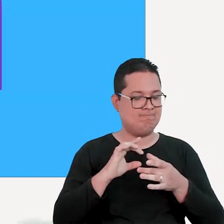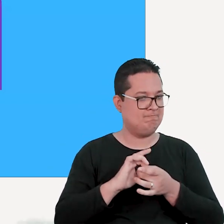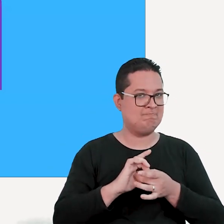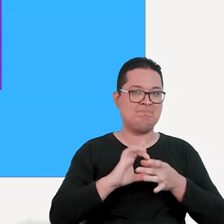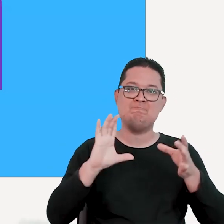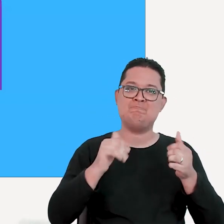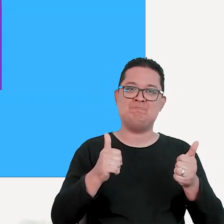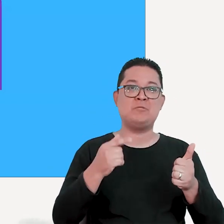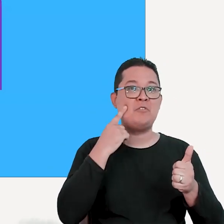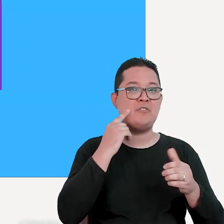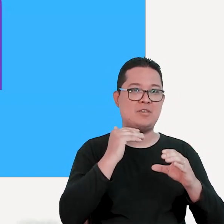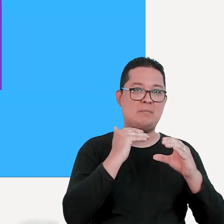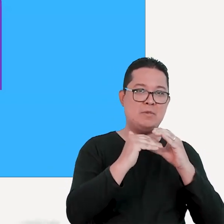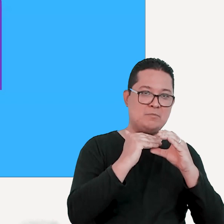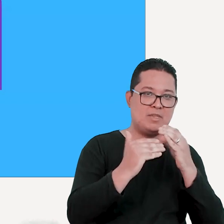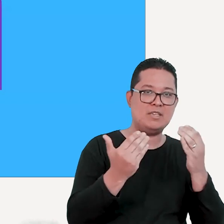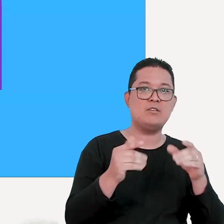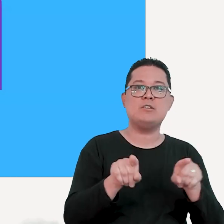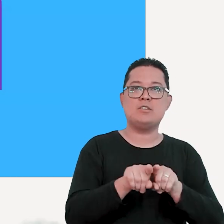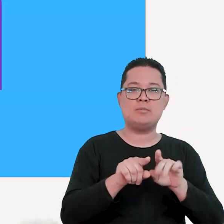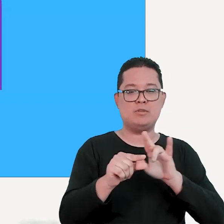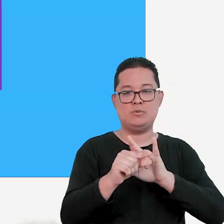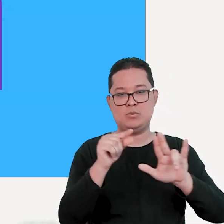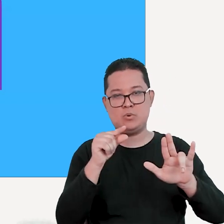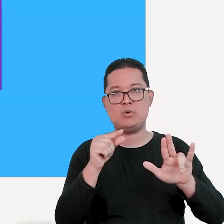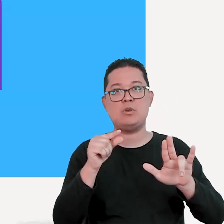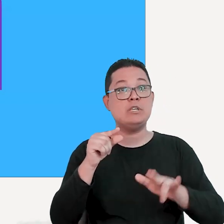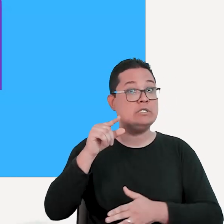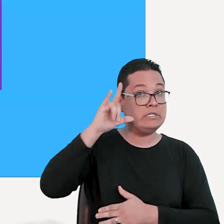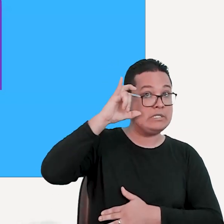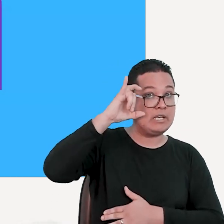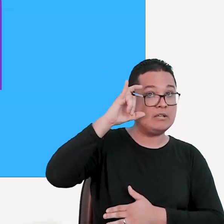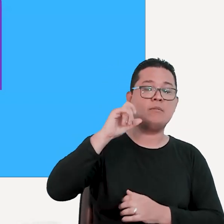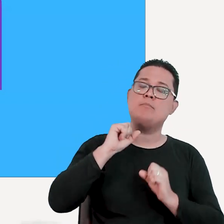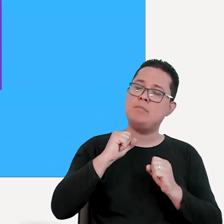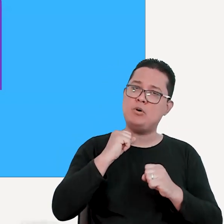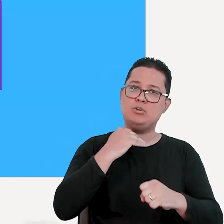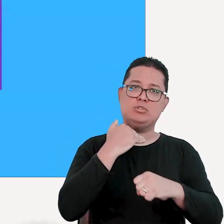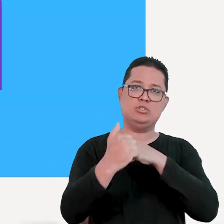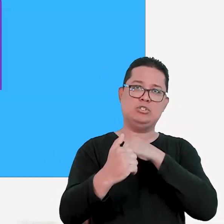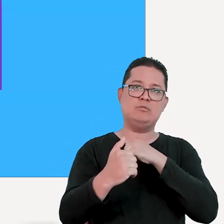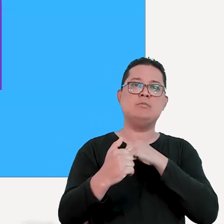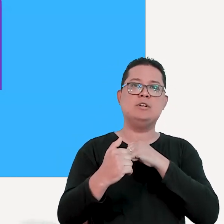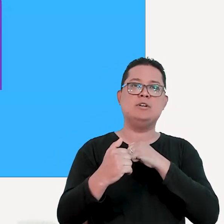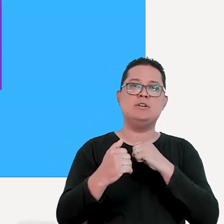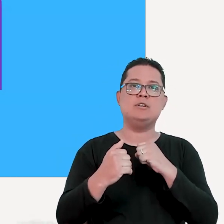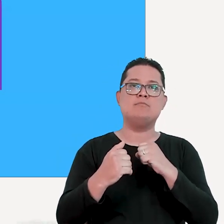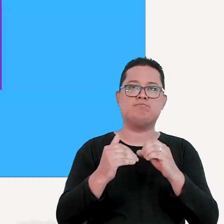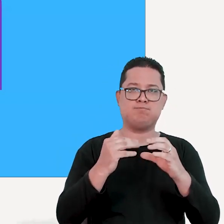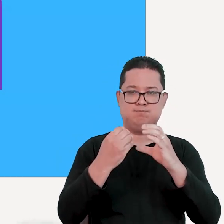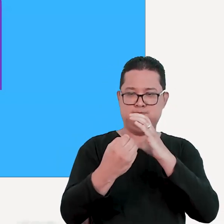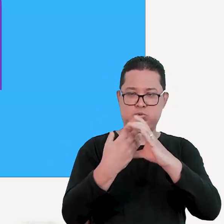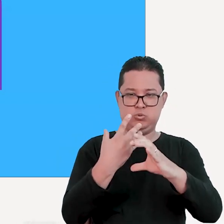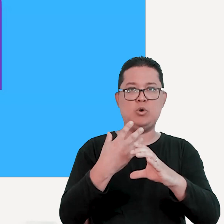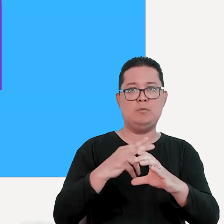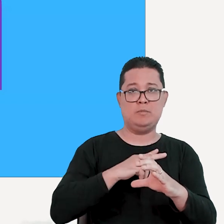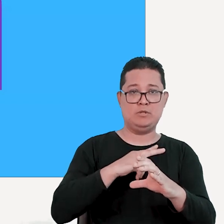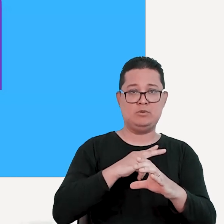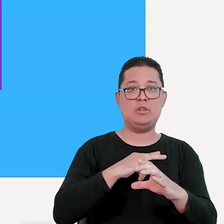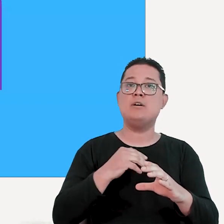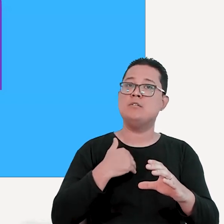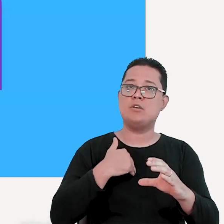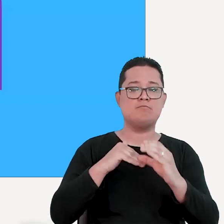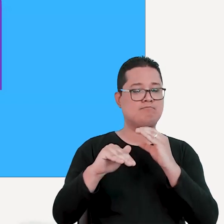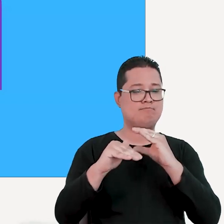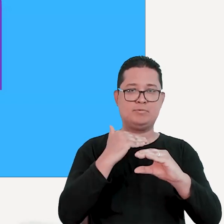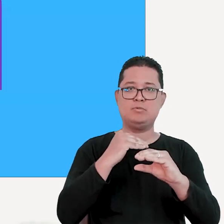aqui tem meu e-mail, meu LinkedIn, meu Instagram. Podem me chamar lá no inbox, em qualquer que seja, me enviar um e-mail. Estou sempre disponível.